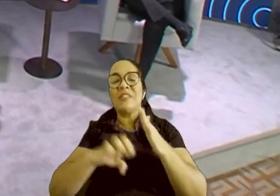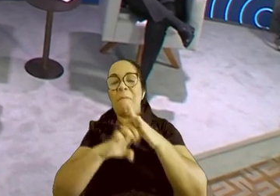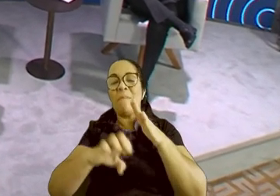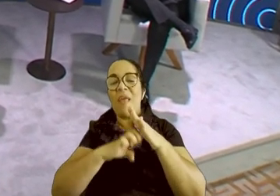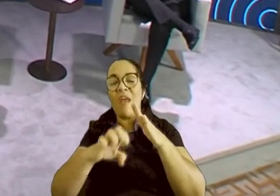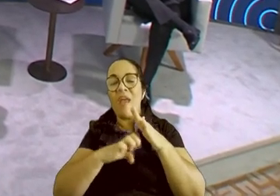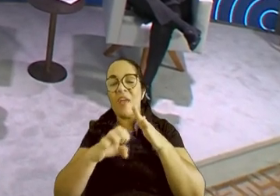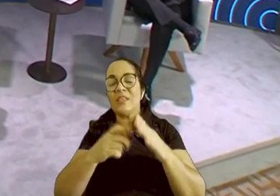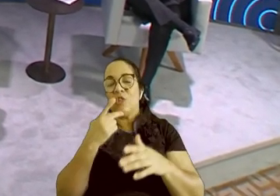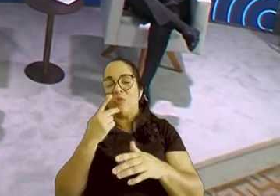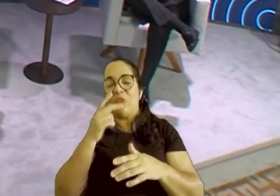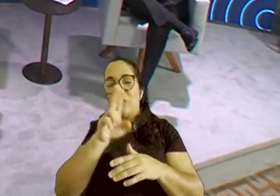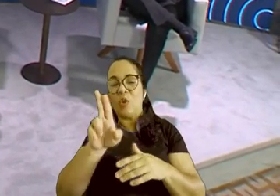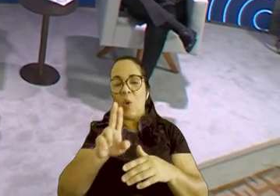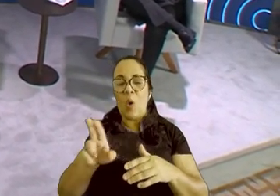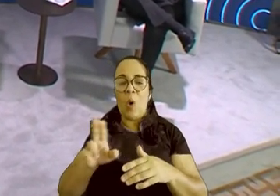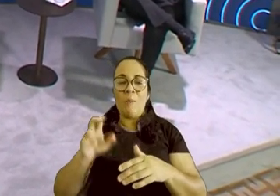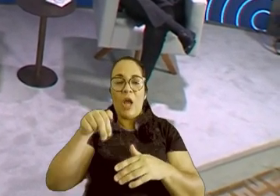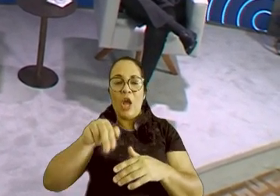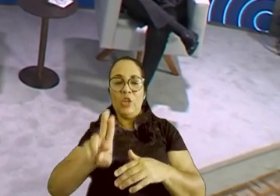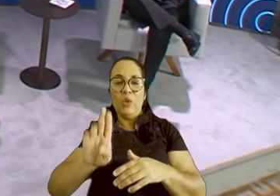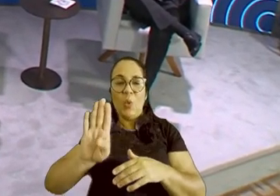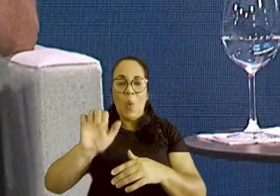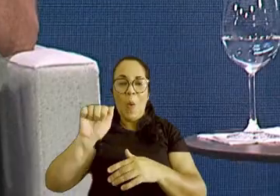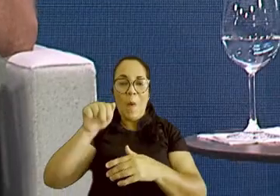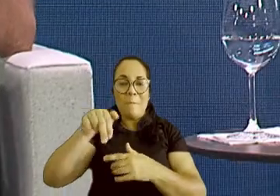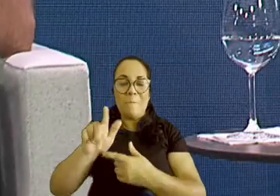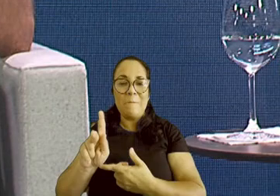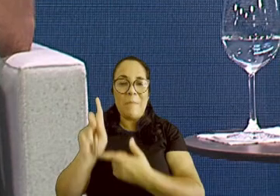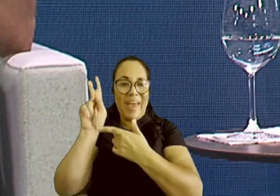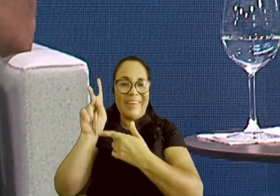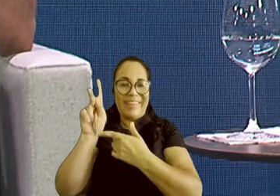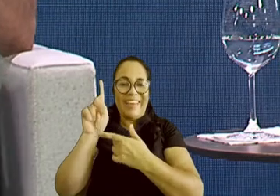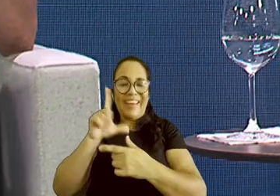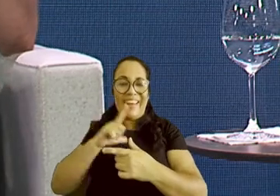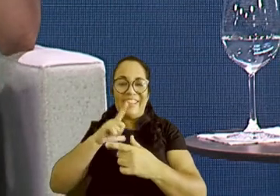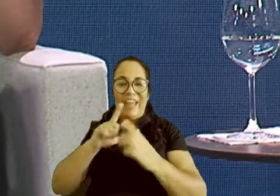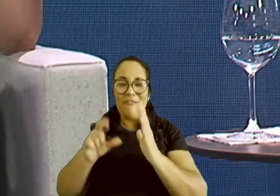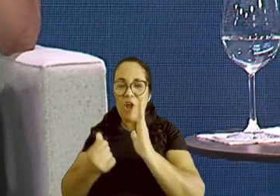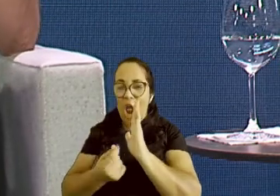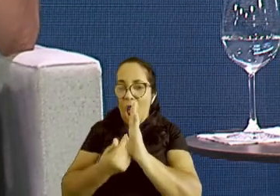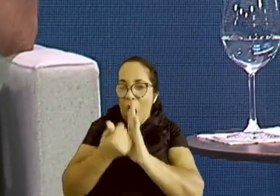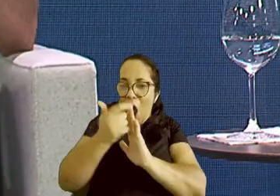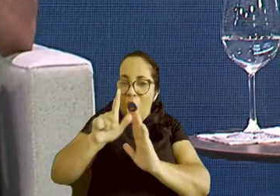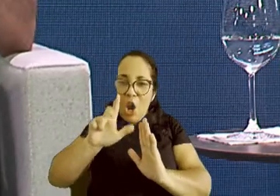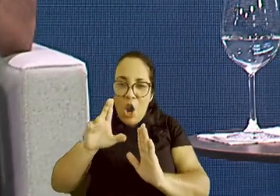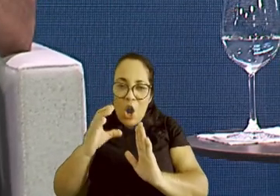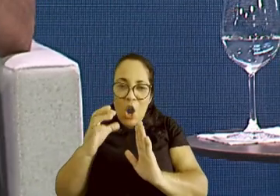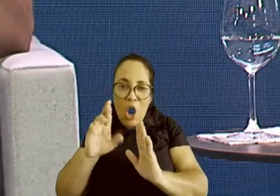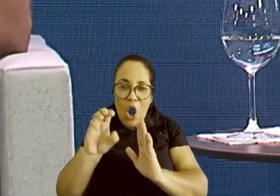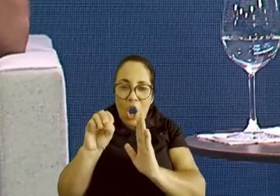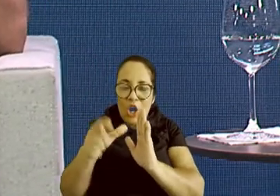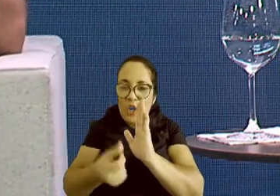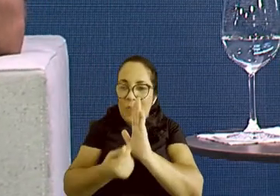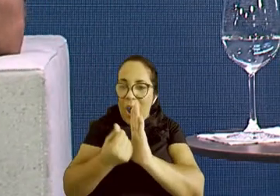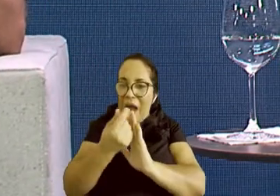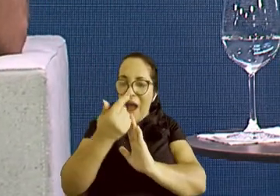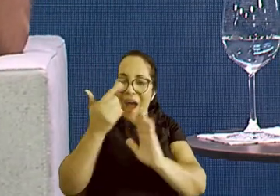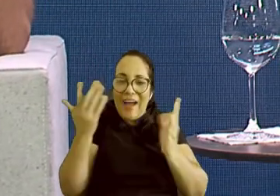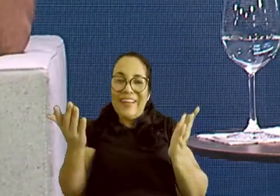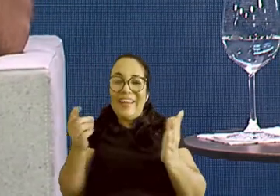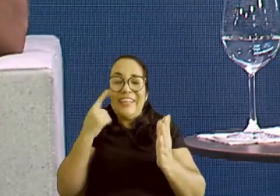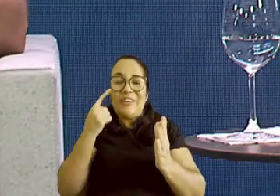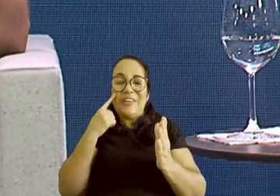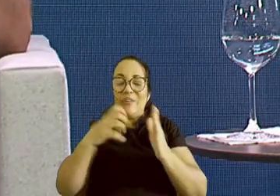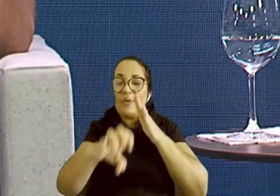no bem que publicou ontem o primeiro lucro é operacional de fato então assim você vê que são empresas e tecnologia que começaram como a gente né